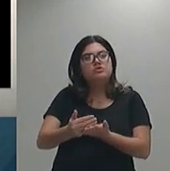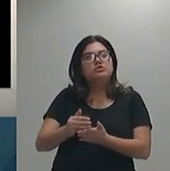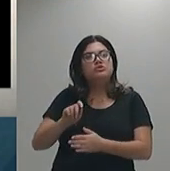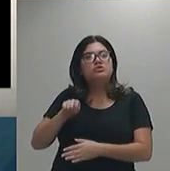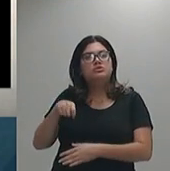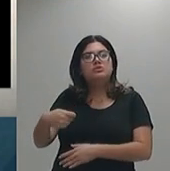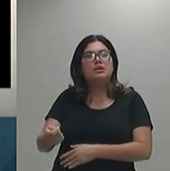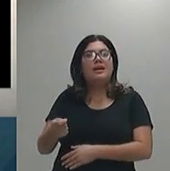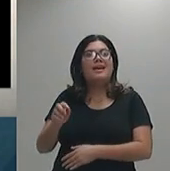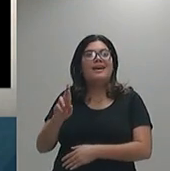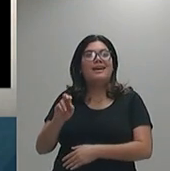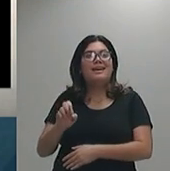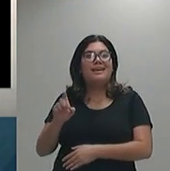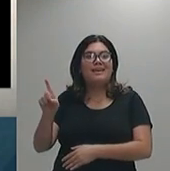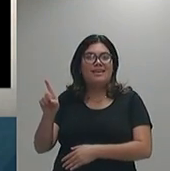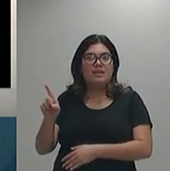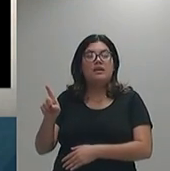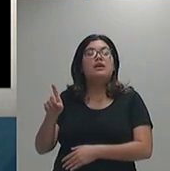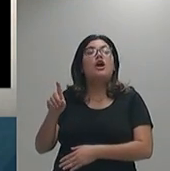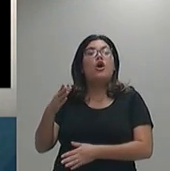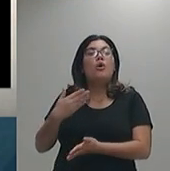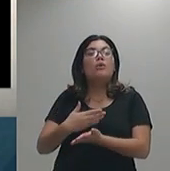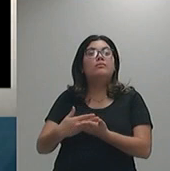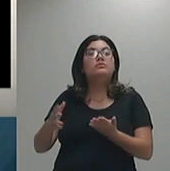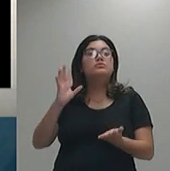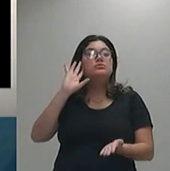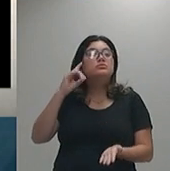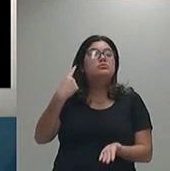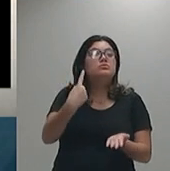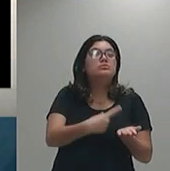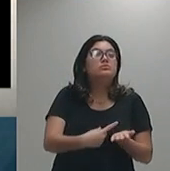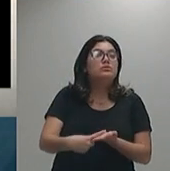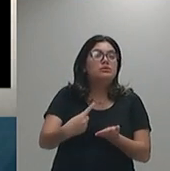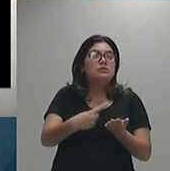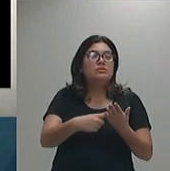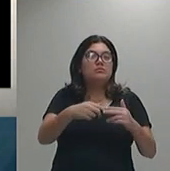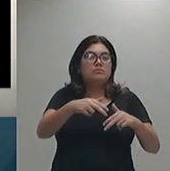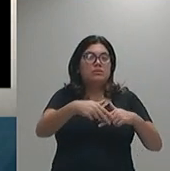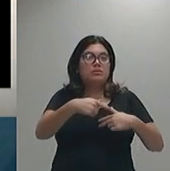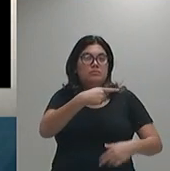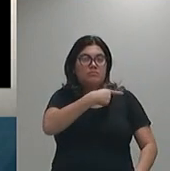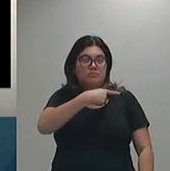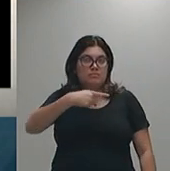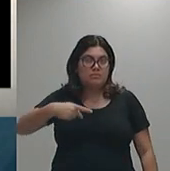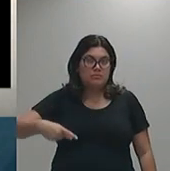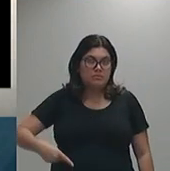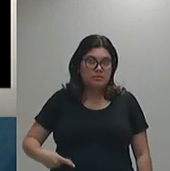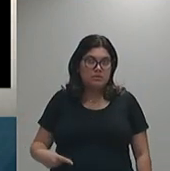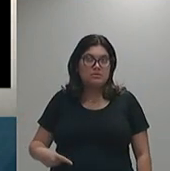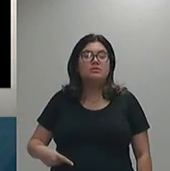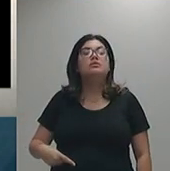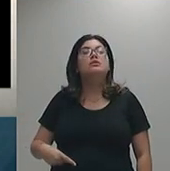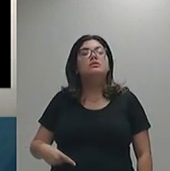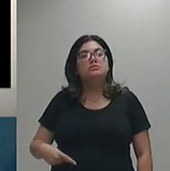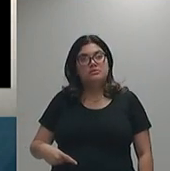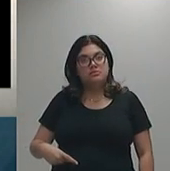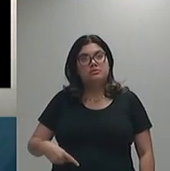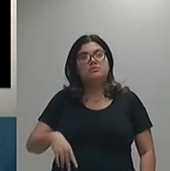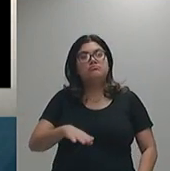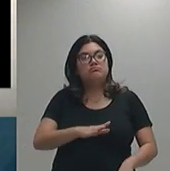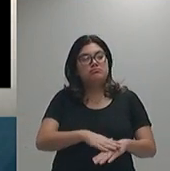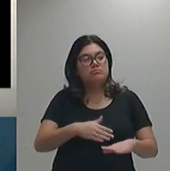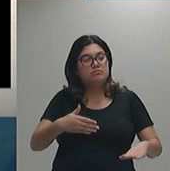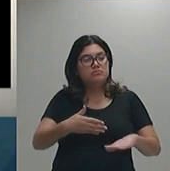Ela acabou por uma deliberação da presidência da Câmara de arbitragem do mercado colocada na